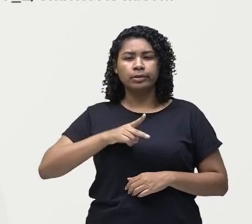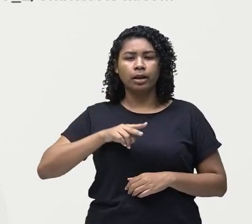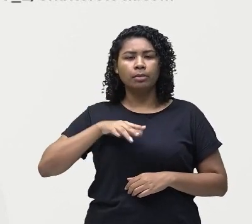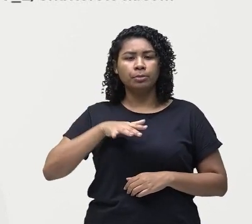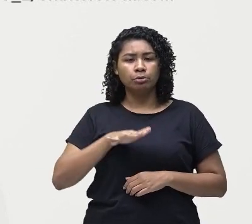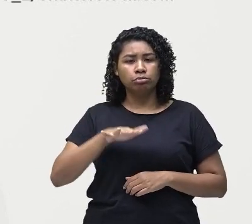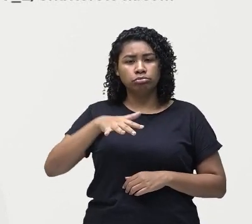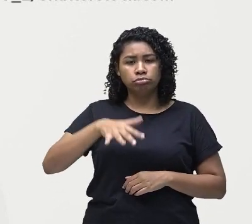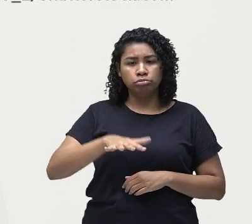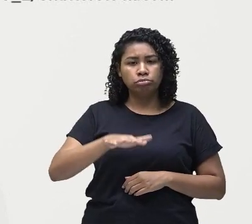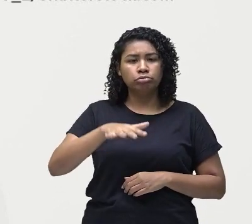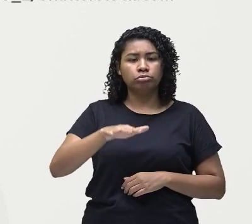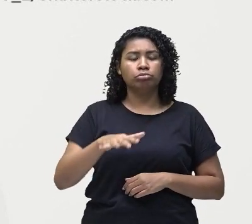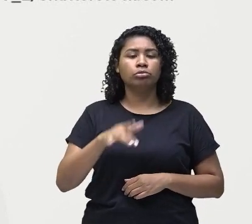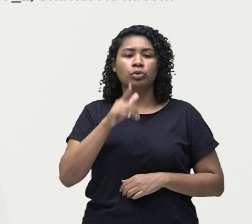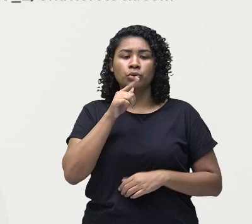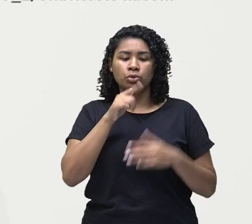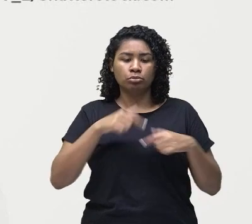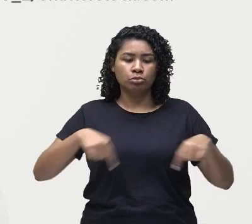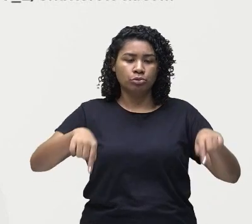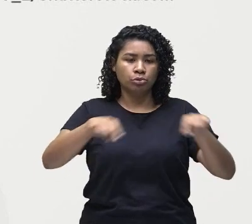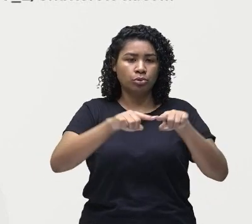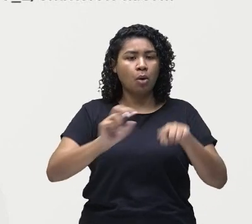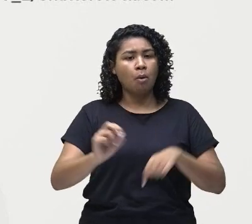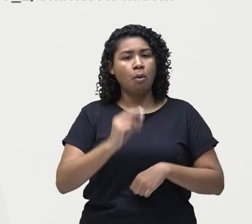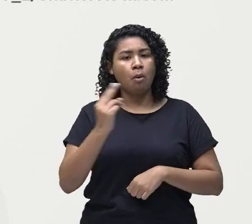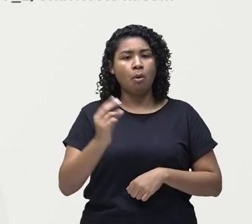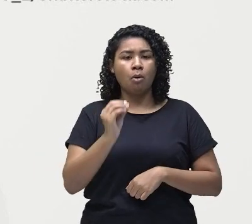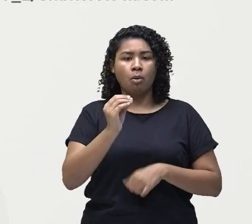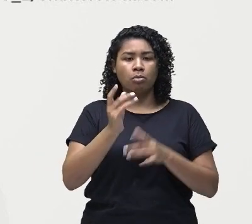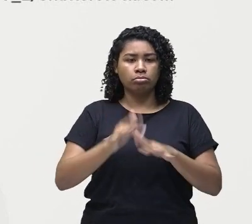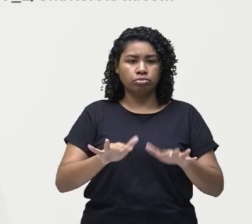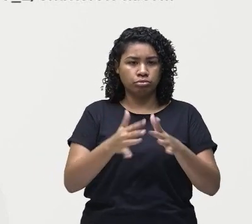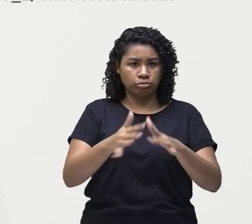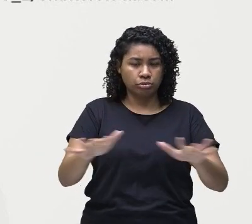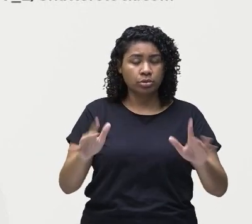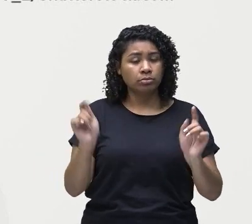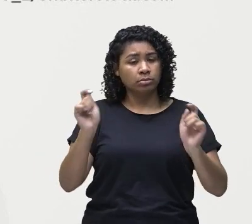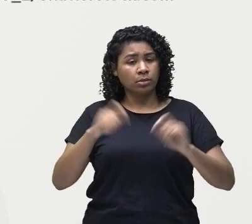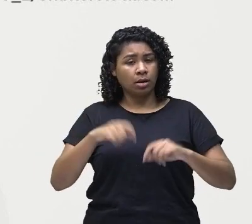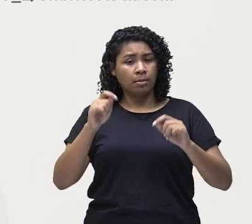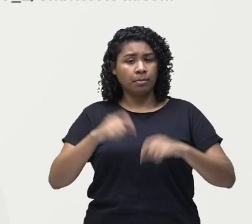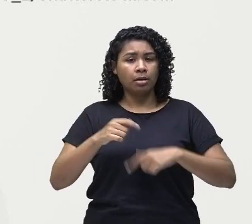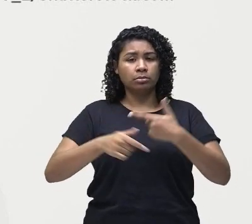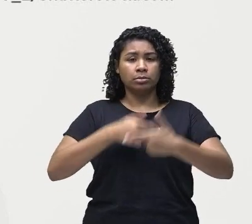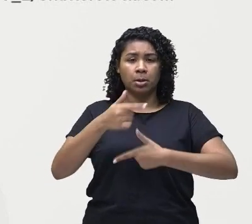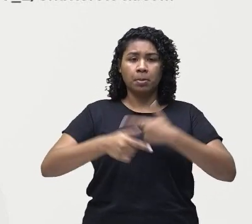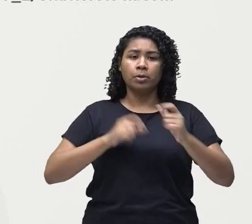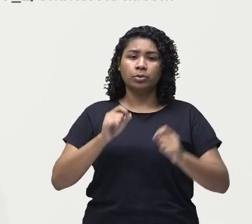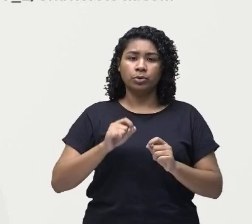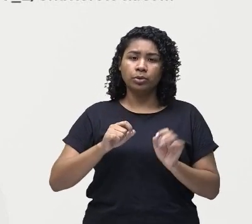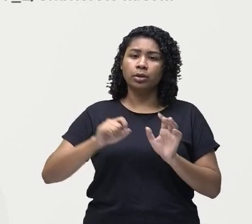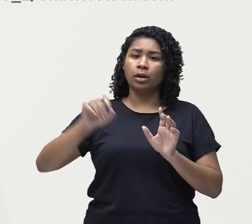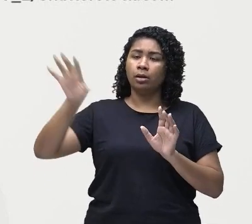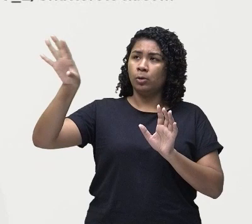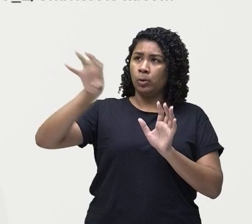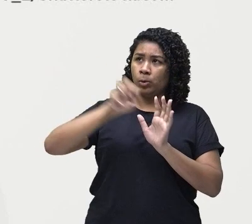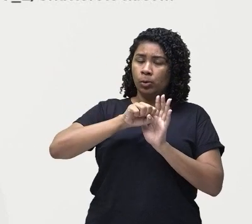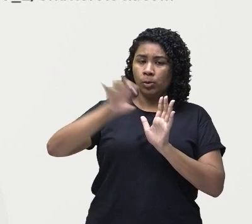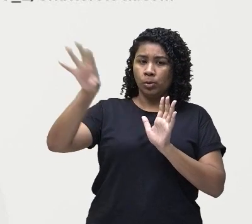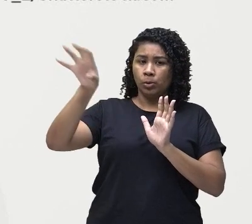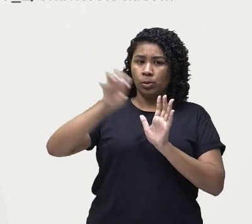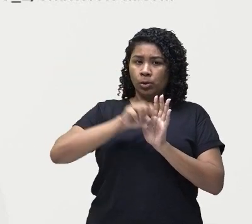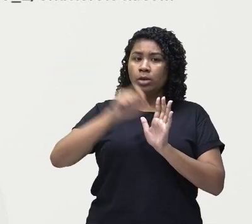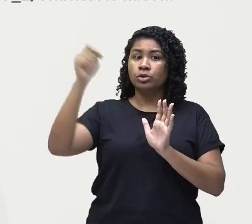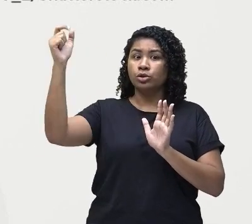em lagos e nos oceanos, que são capazes de realizar fotossíntese. E acredita-se